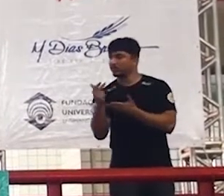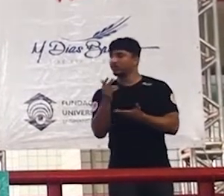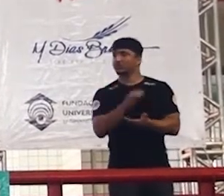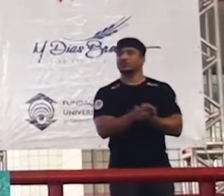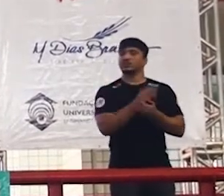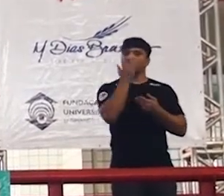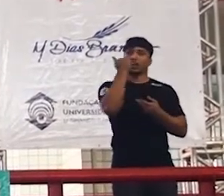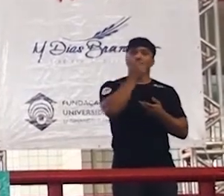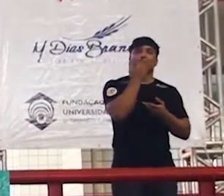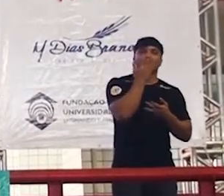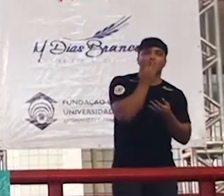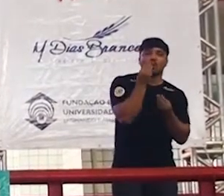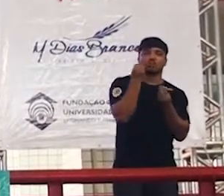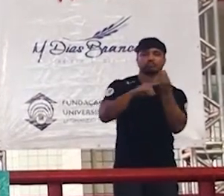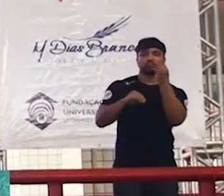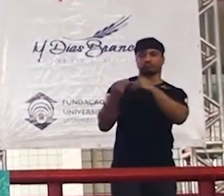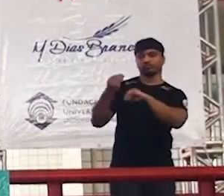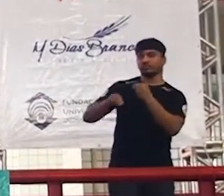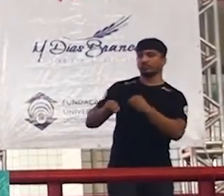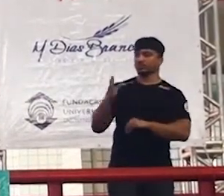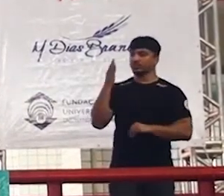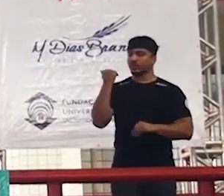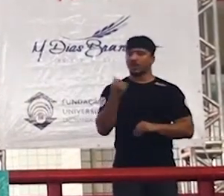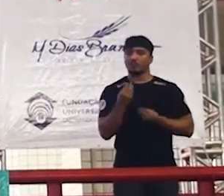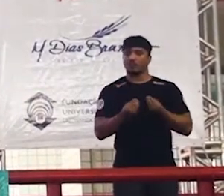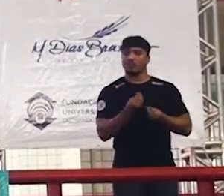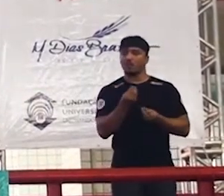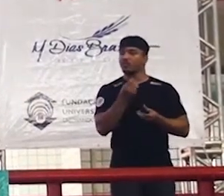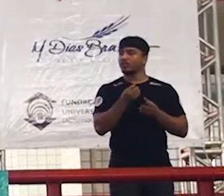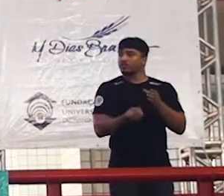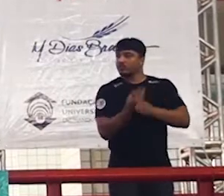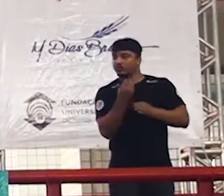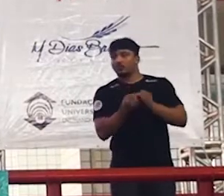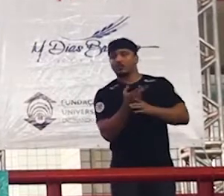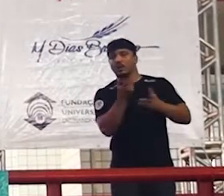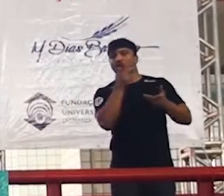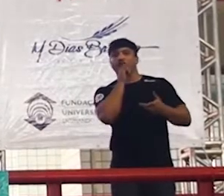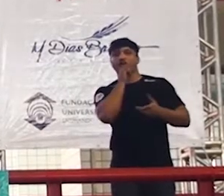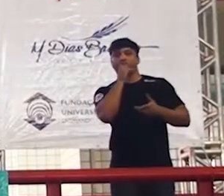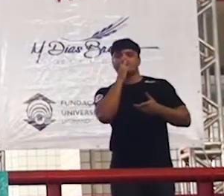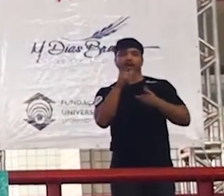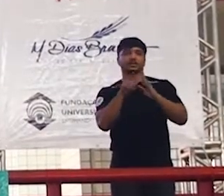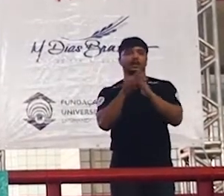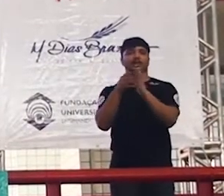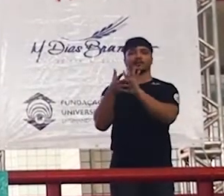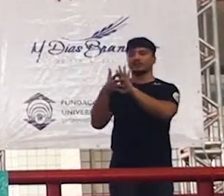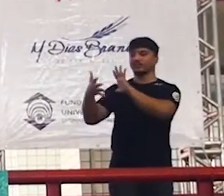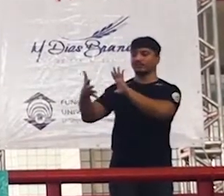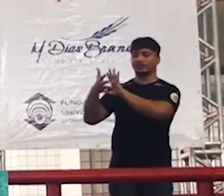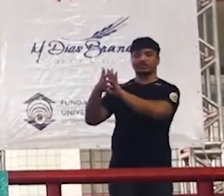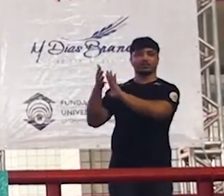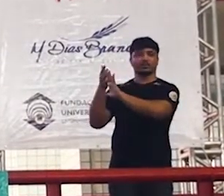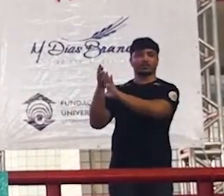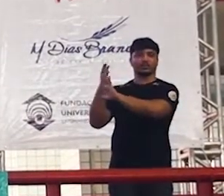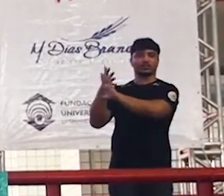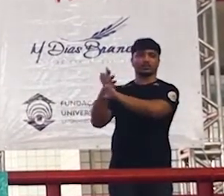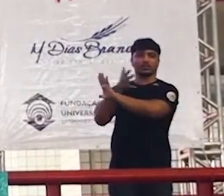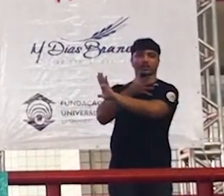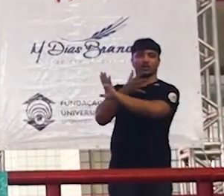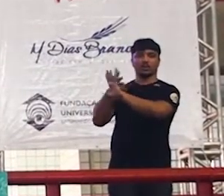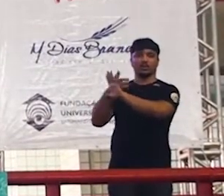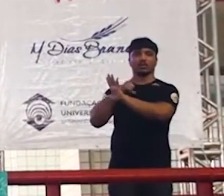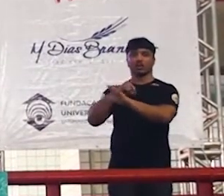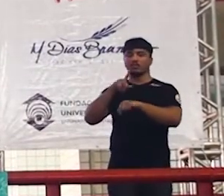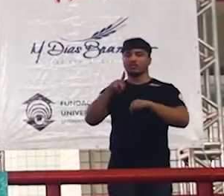sabe harmonizar cores, o grafiteiro sabe construir perspectiva, profundidade, tem um estilo